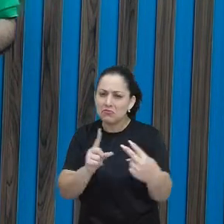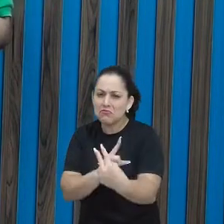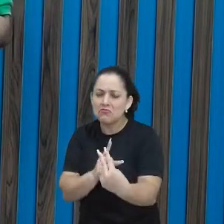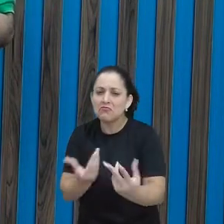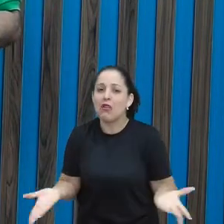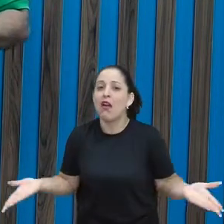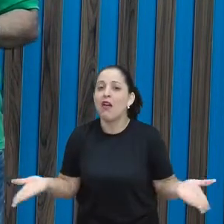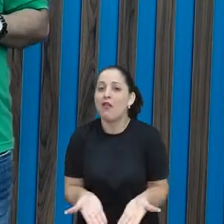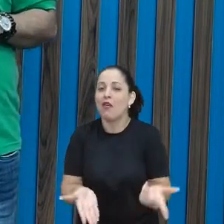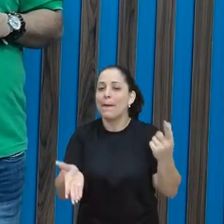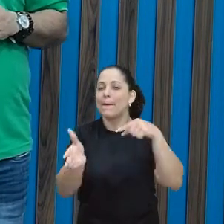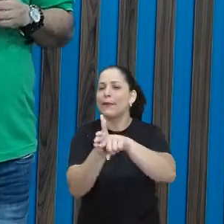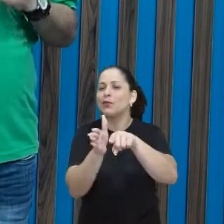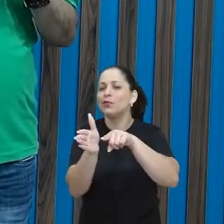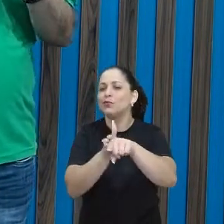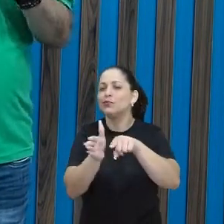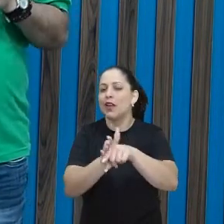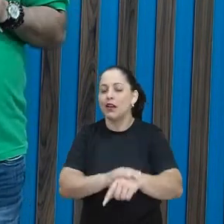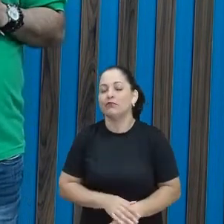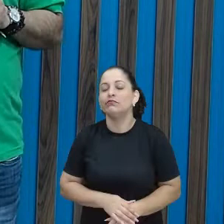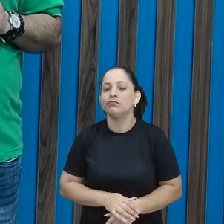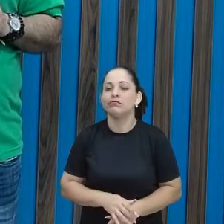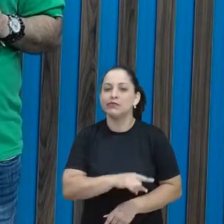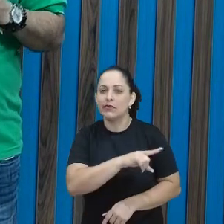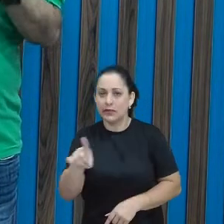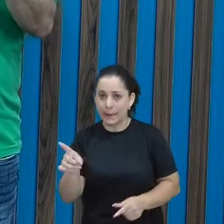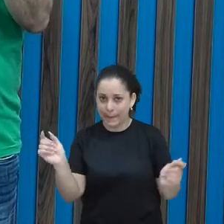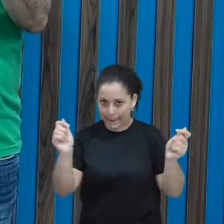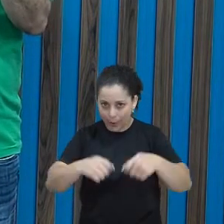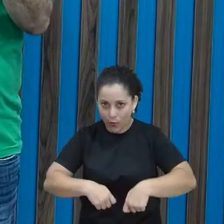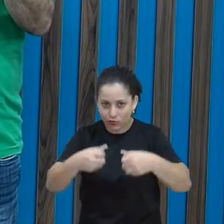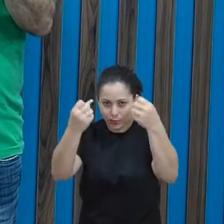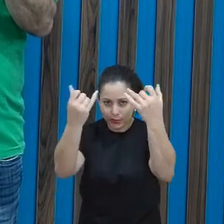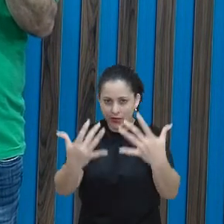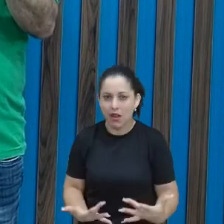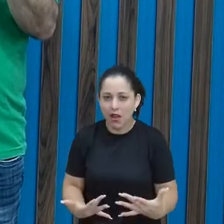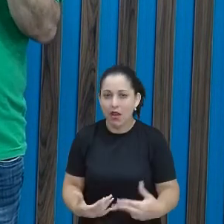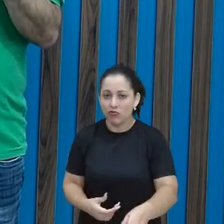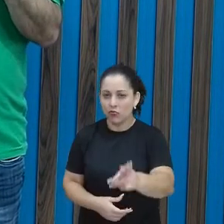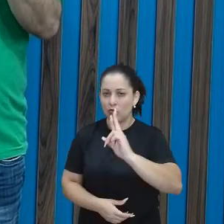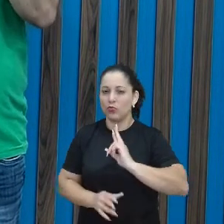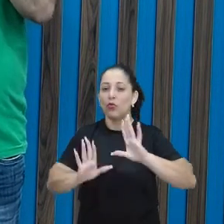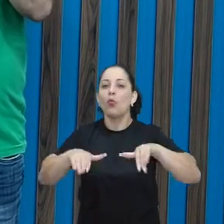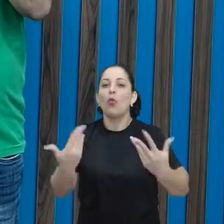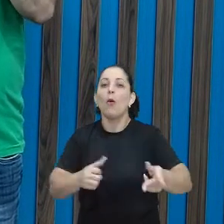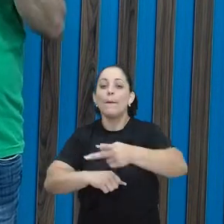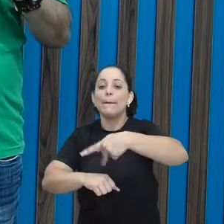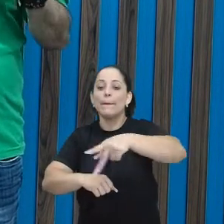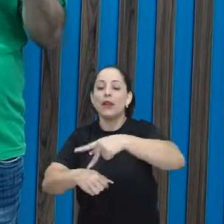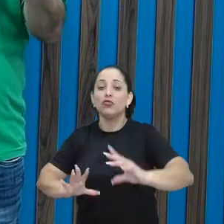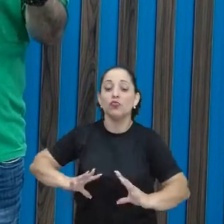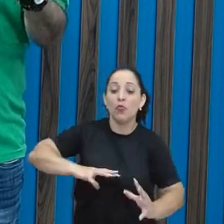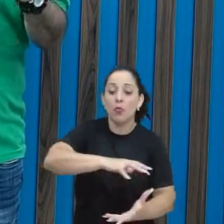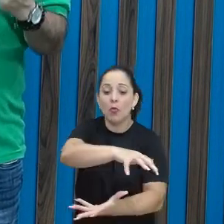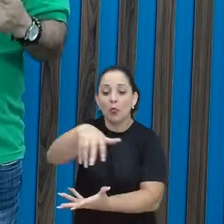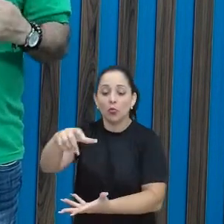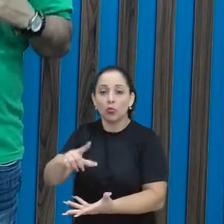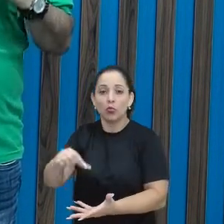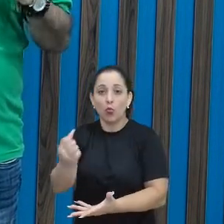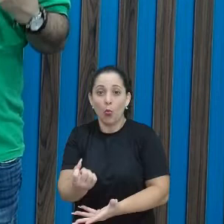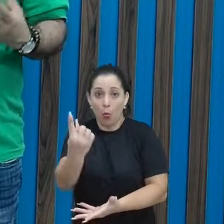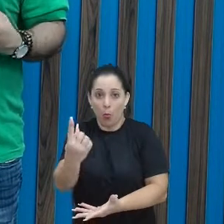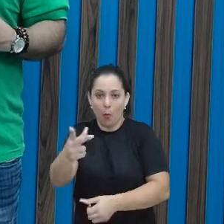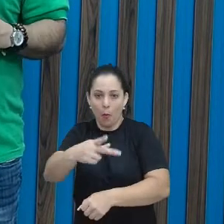uma pergunta, né? Você pode citar pelo menos um país no mundo que tenha se tornado uma